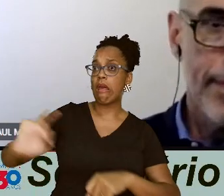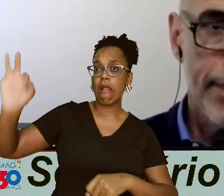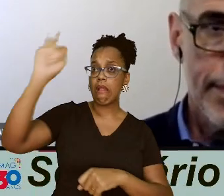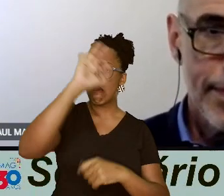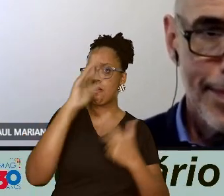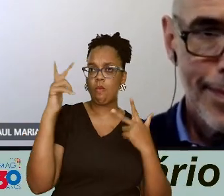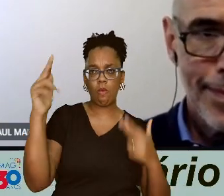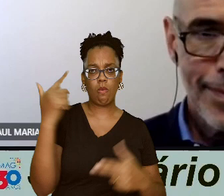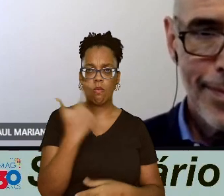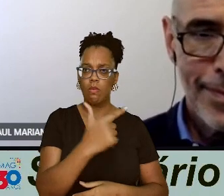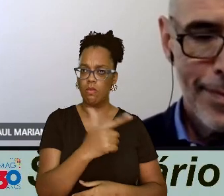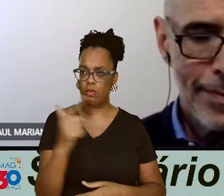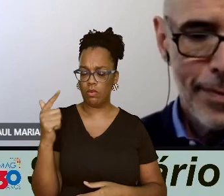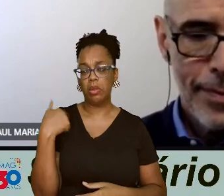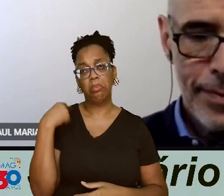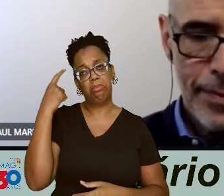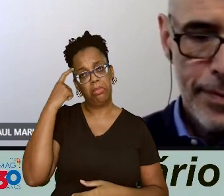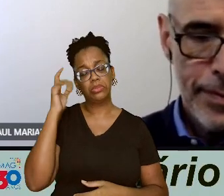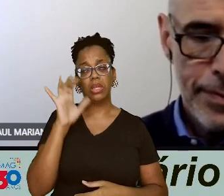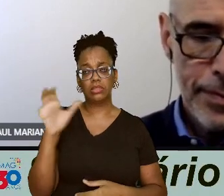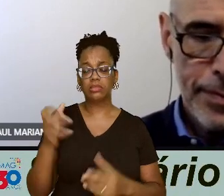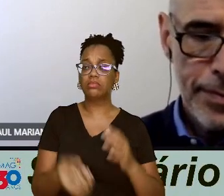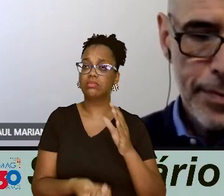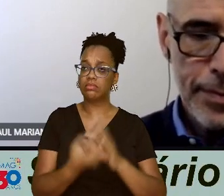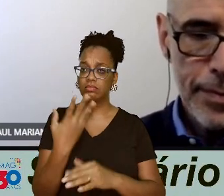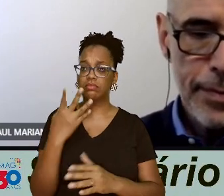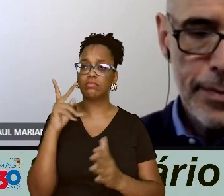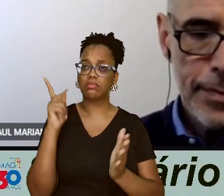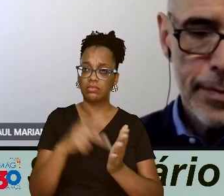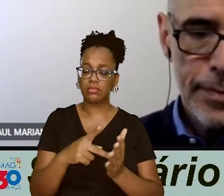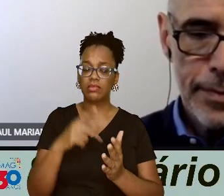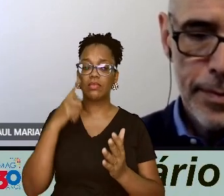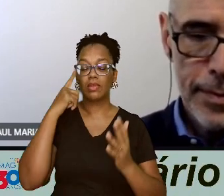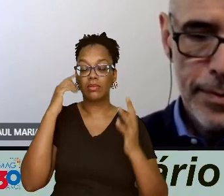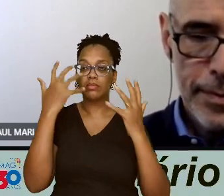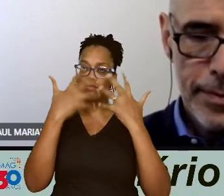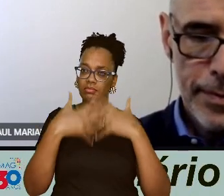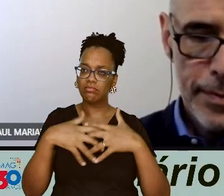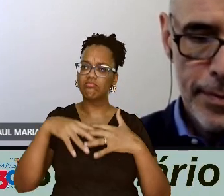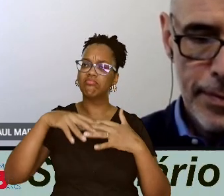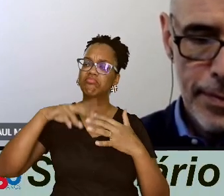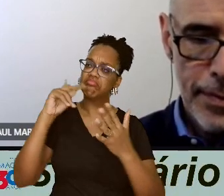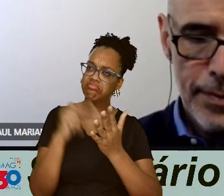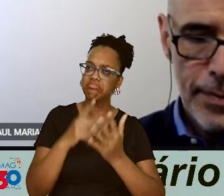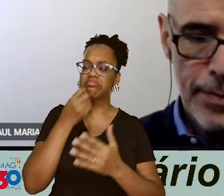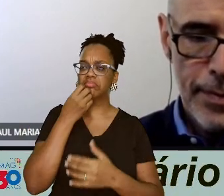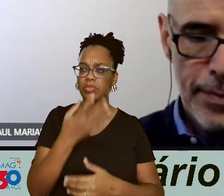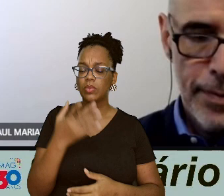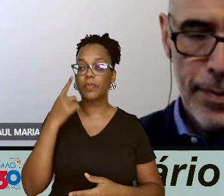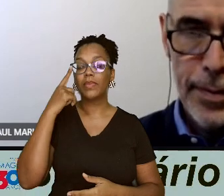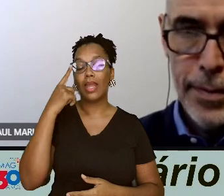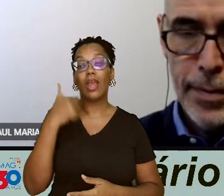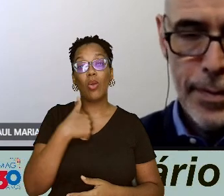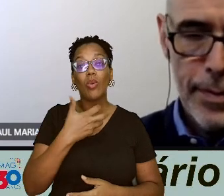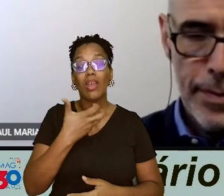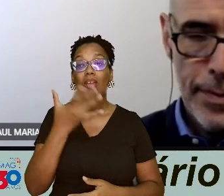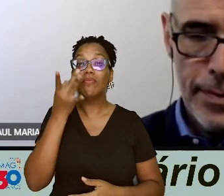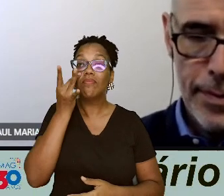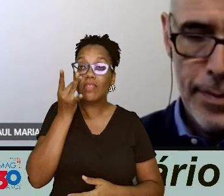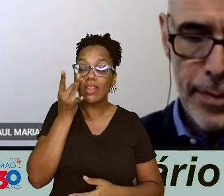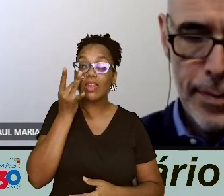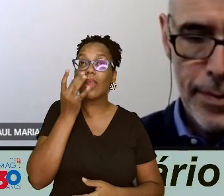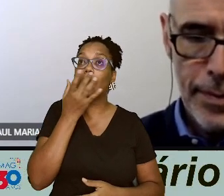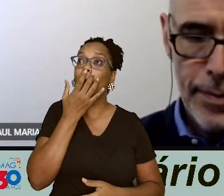dessa forma, né? Ele criou realmente um mecanismo de efetividade. E eu gostaria de ver isso